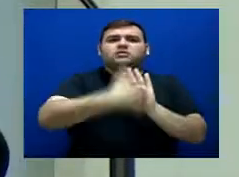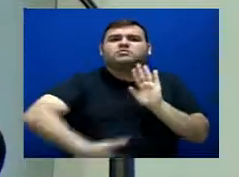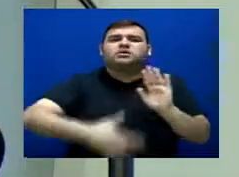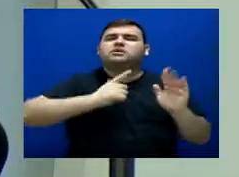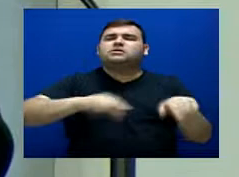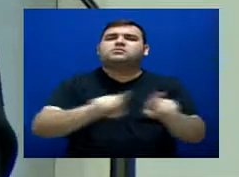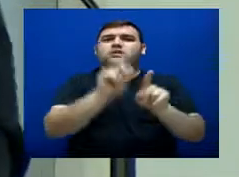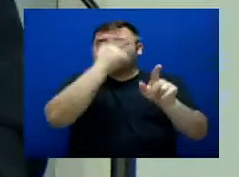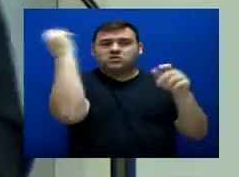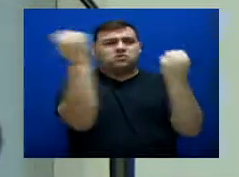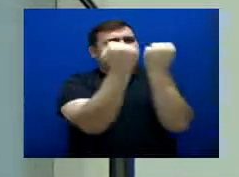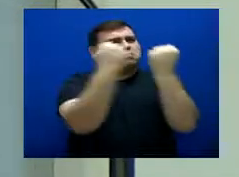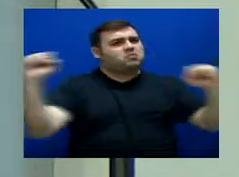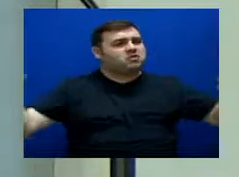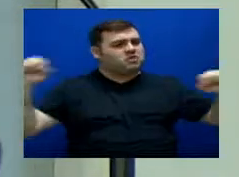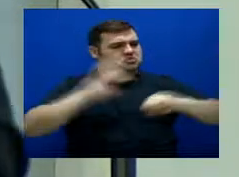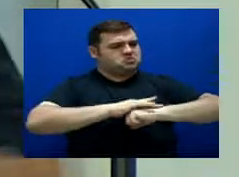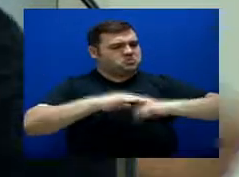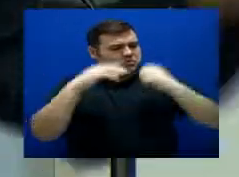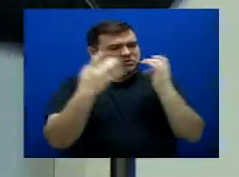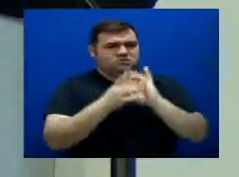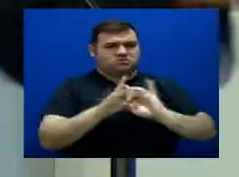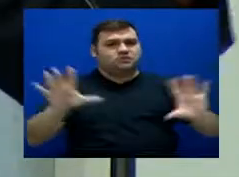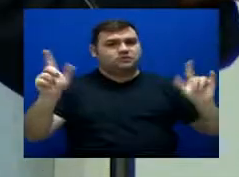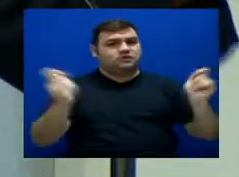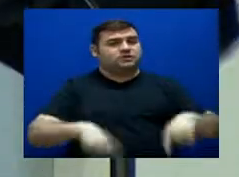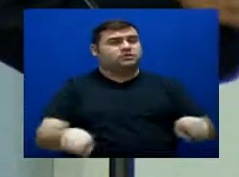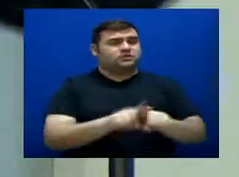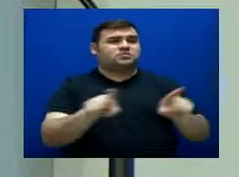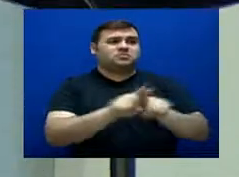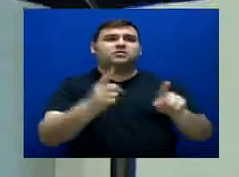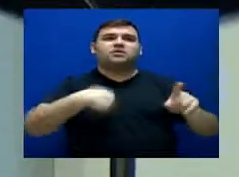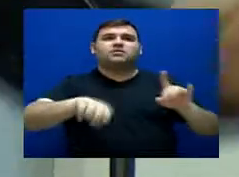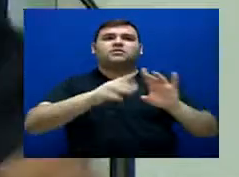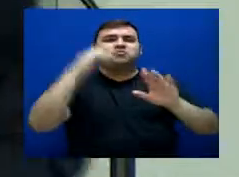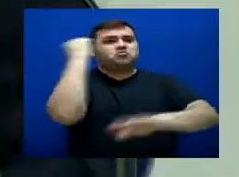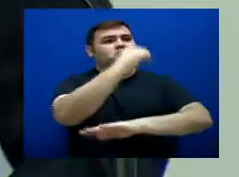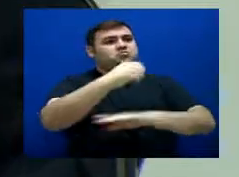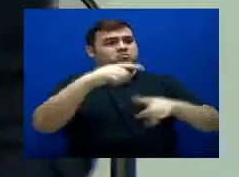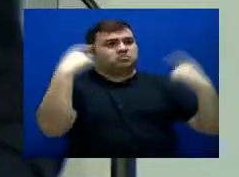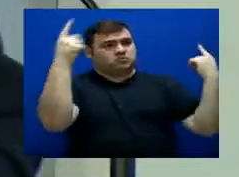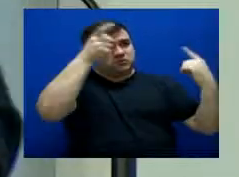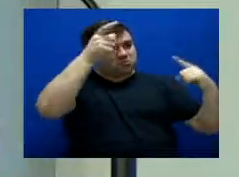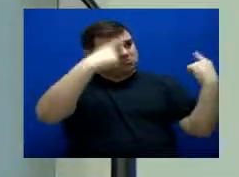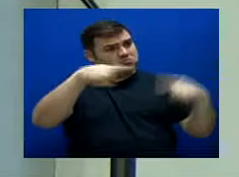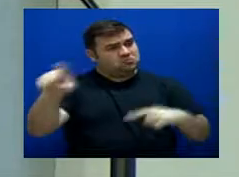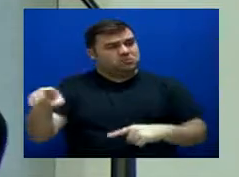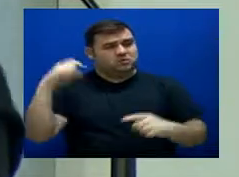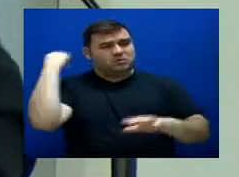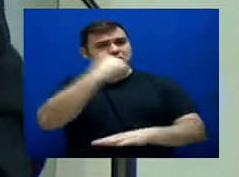pessoas se libertarem das suas doenças, o macumbeiro mata para provar que ele mata.